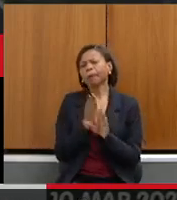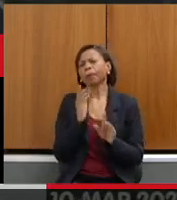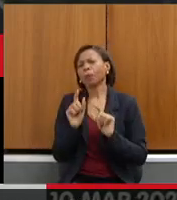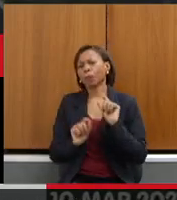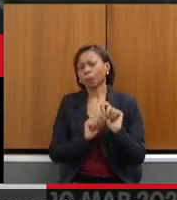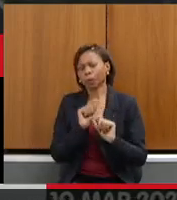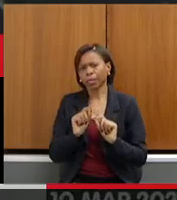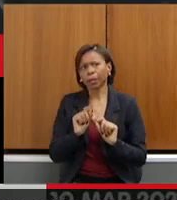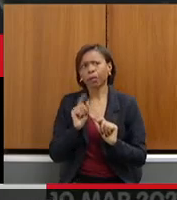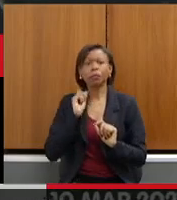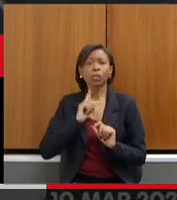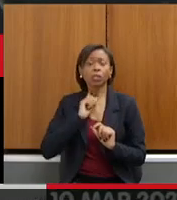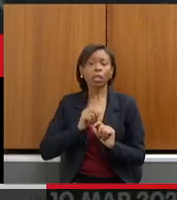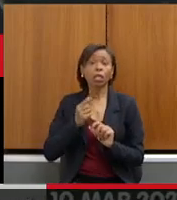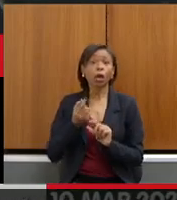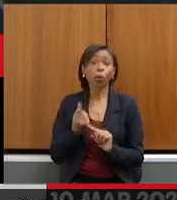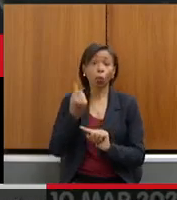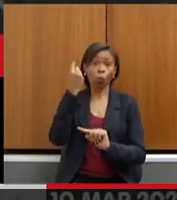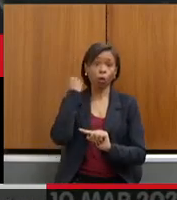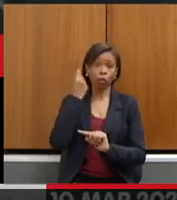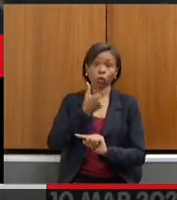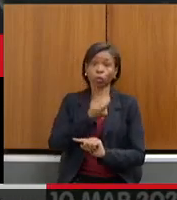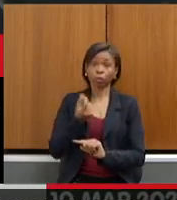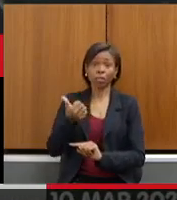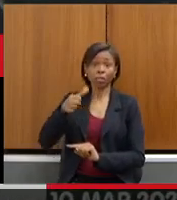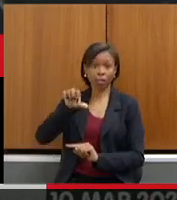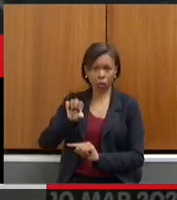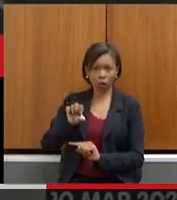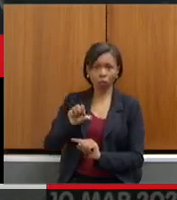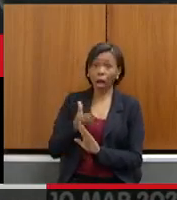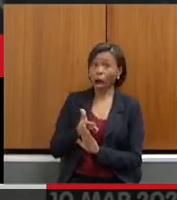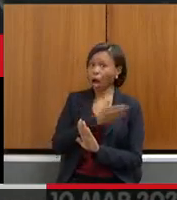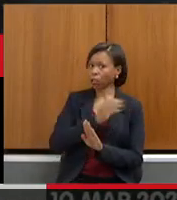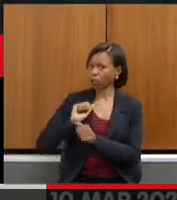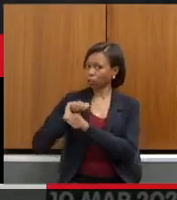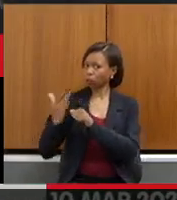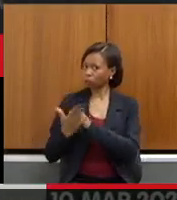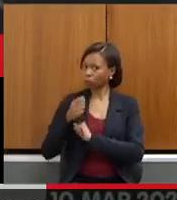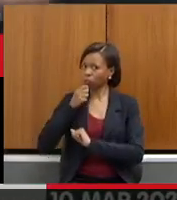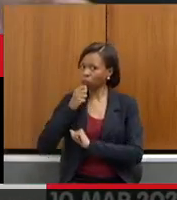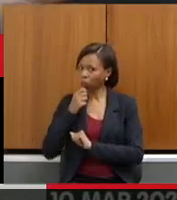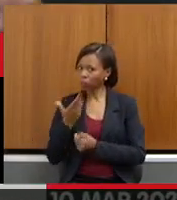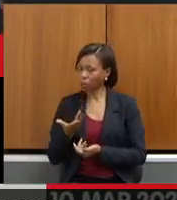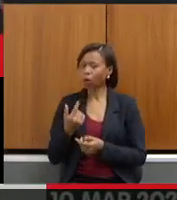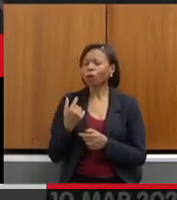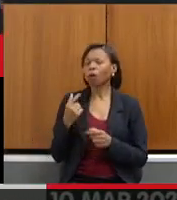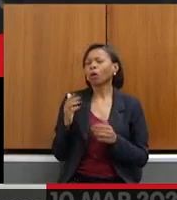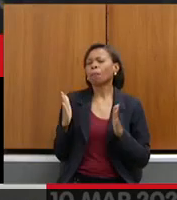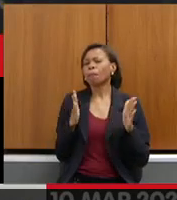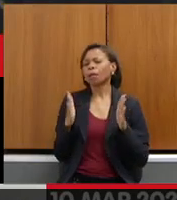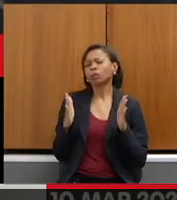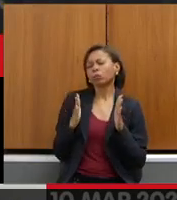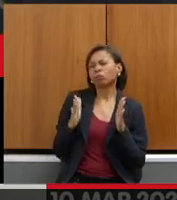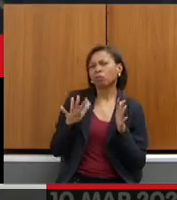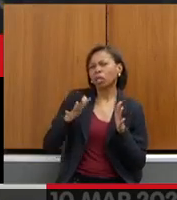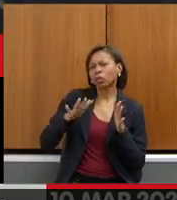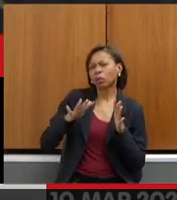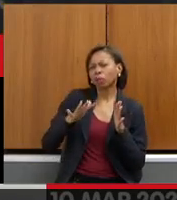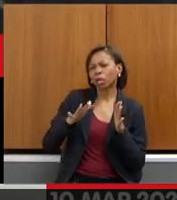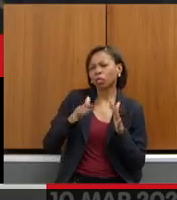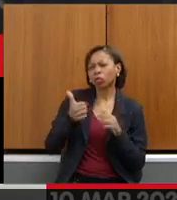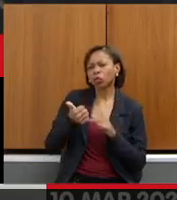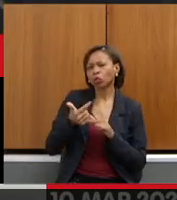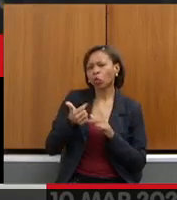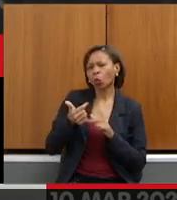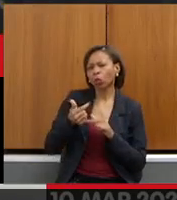2019 ou seja antes da pandemia aproximadamente tinha a previsão orçamentário de